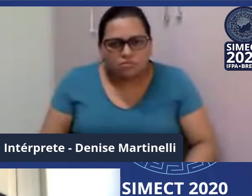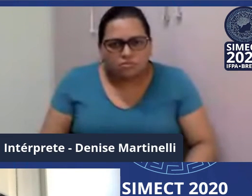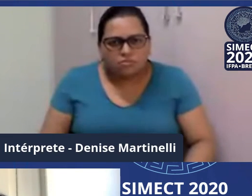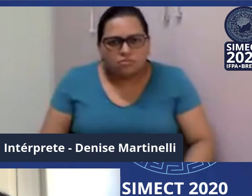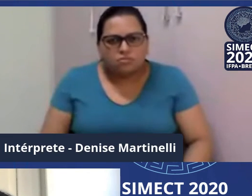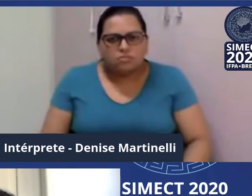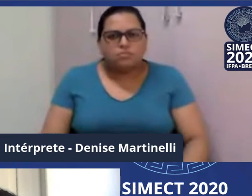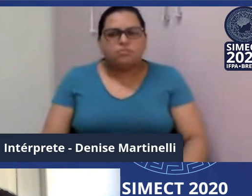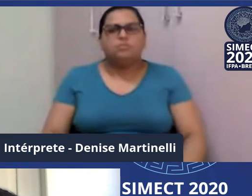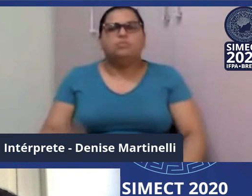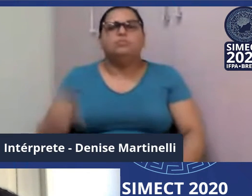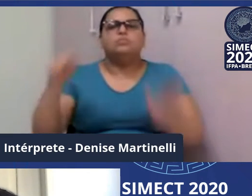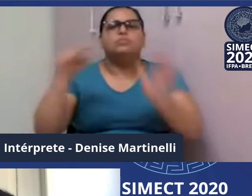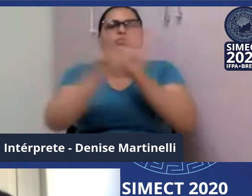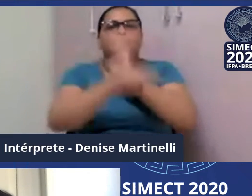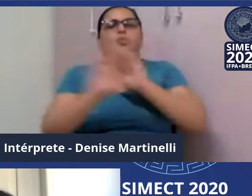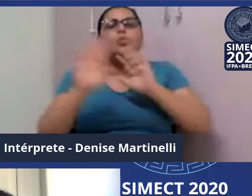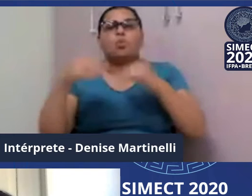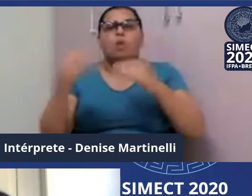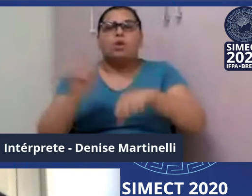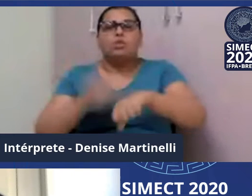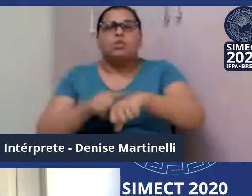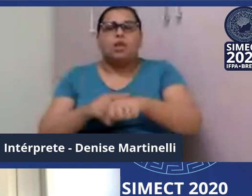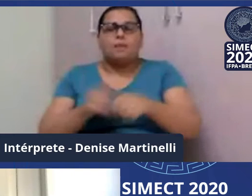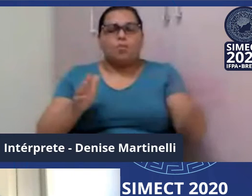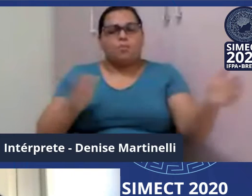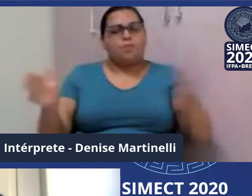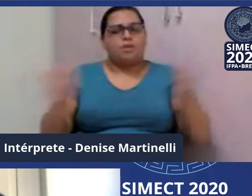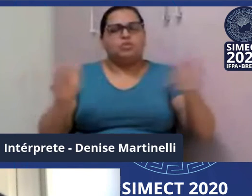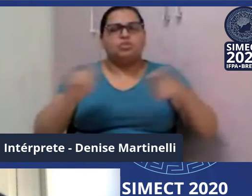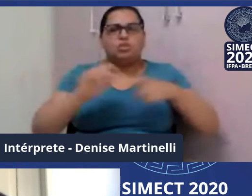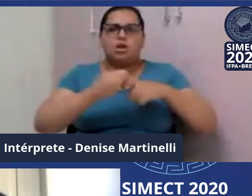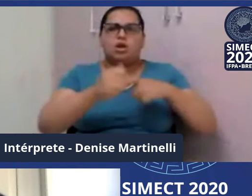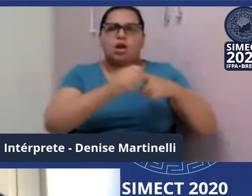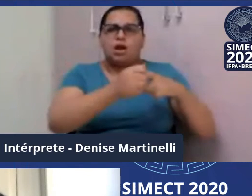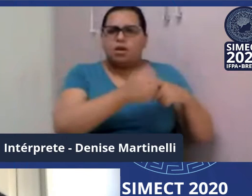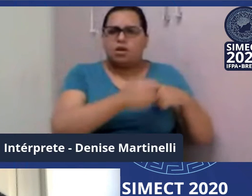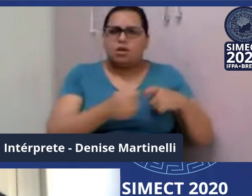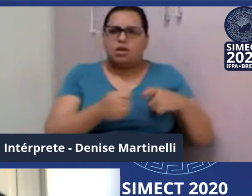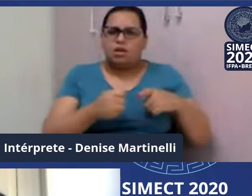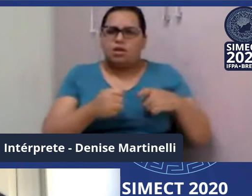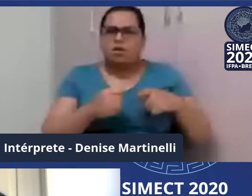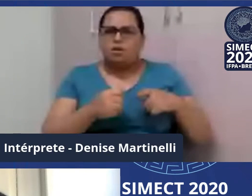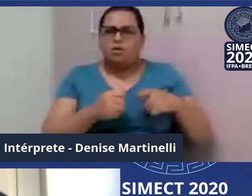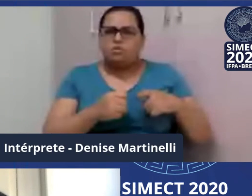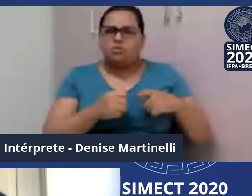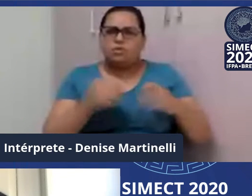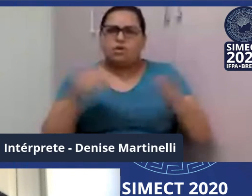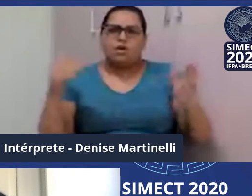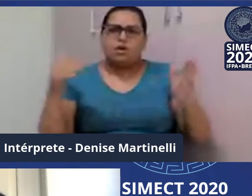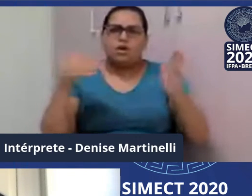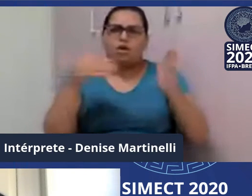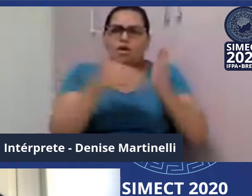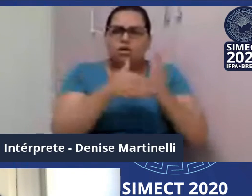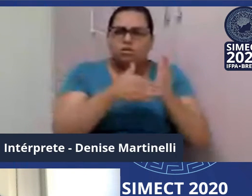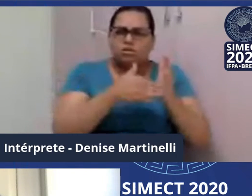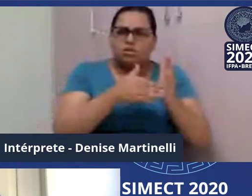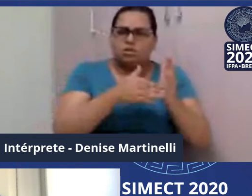camarão leva, né, de larva até o tamanho comercializável, né, para consumo.